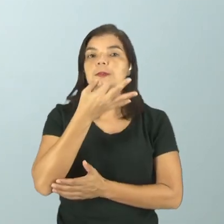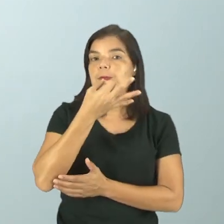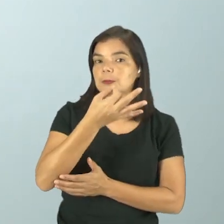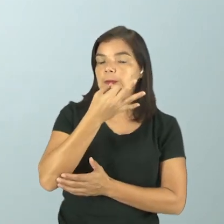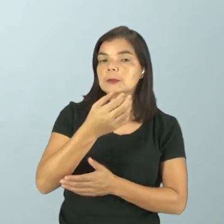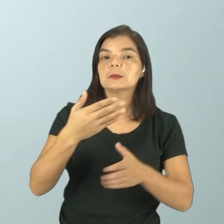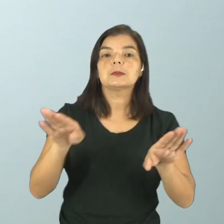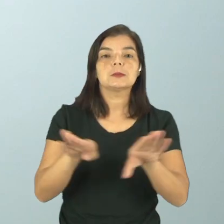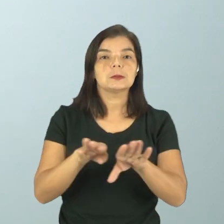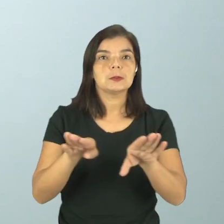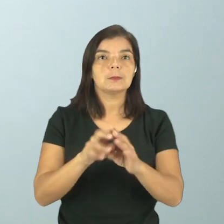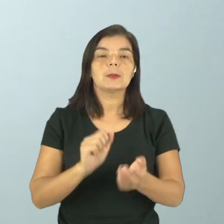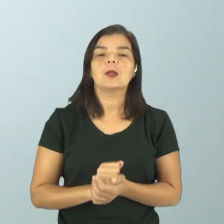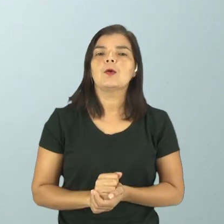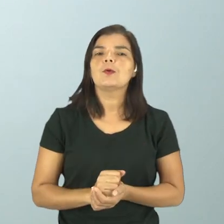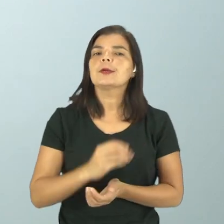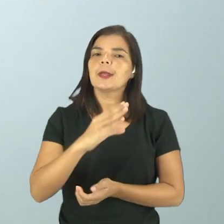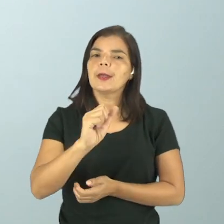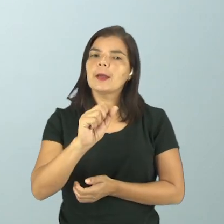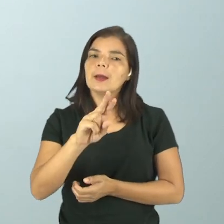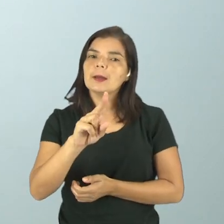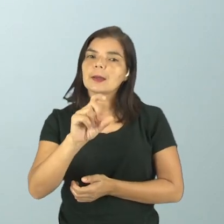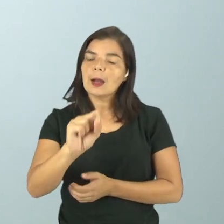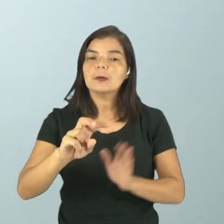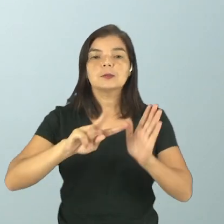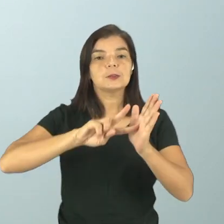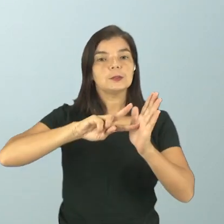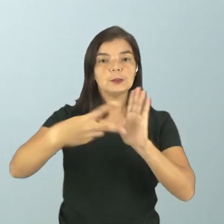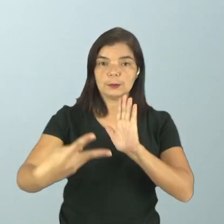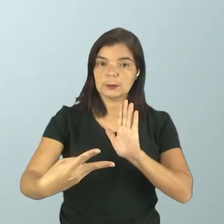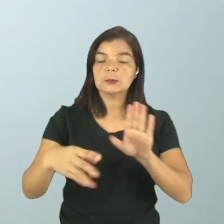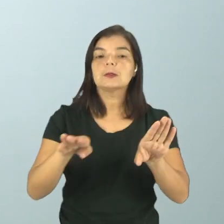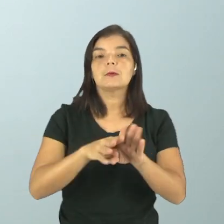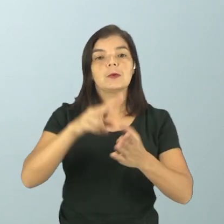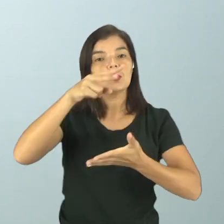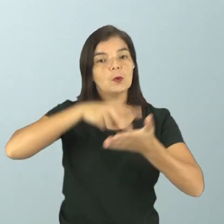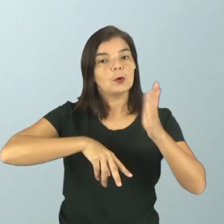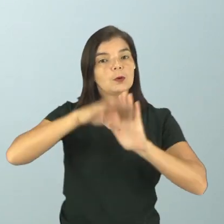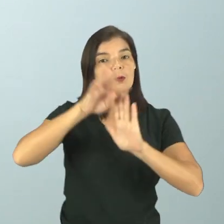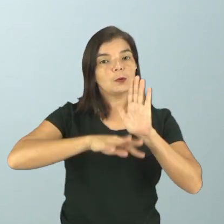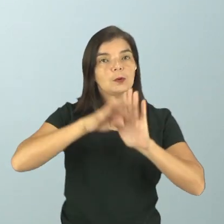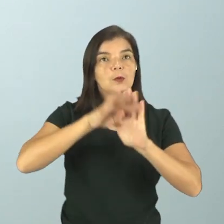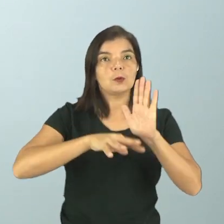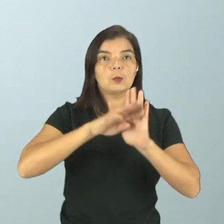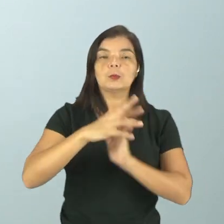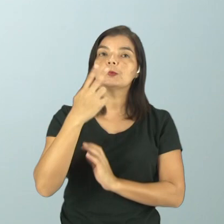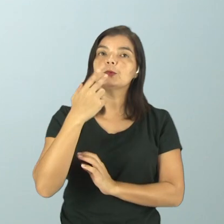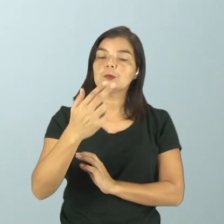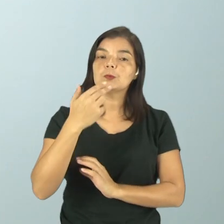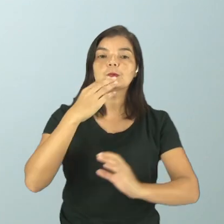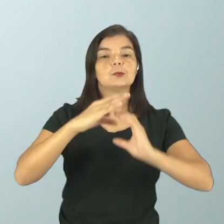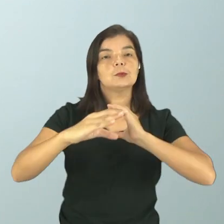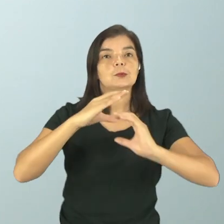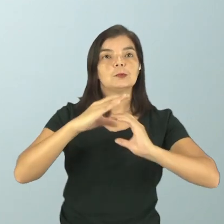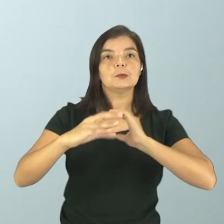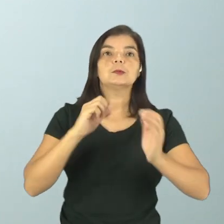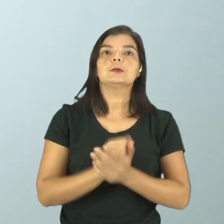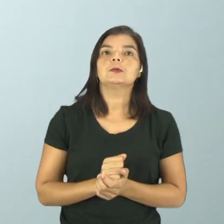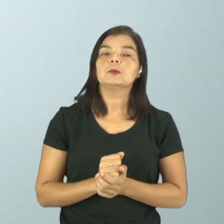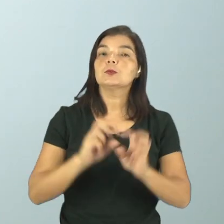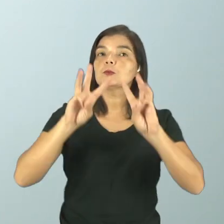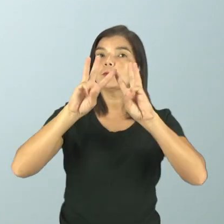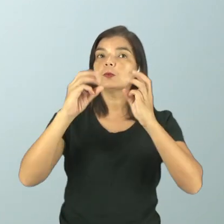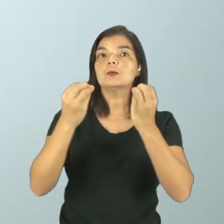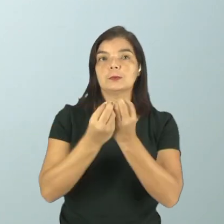precisa entender causa e consequência, tá bom? Vamos então ver um texto. O texto é o idioma e a música. Oficinas em